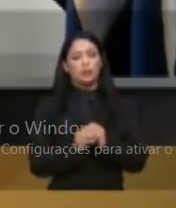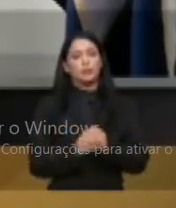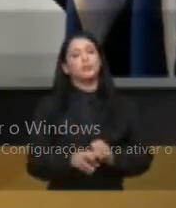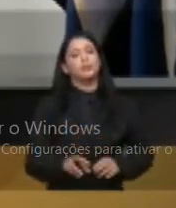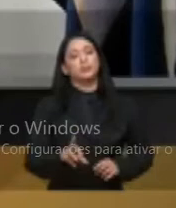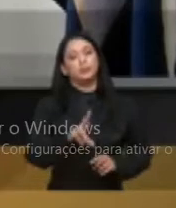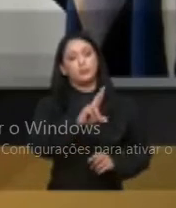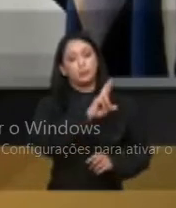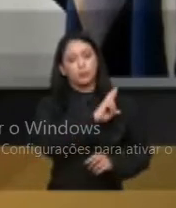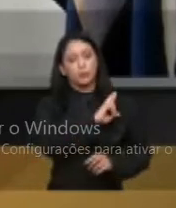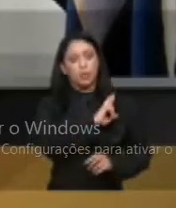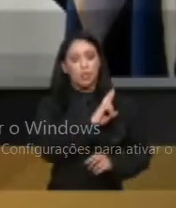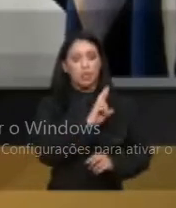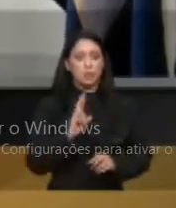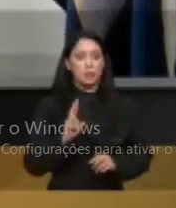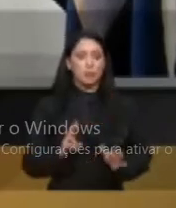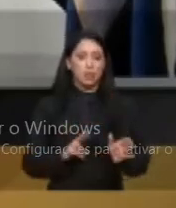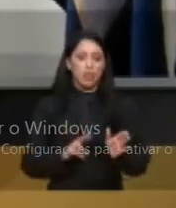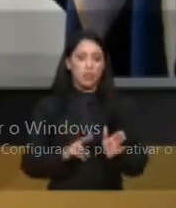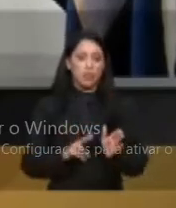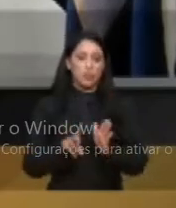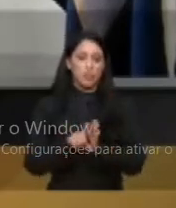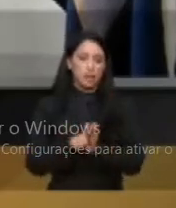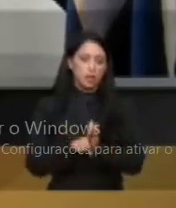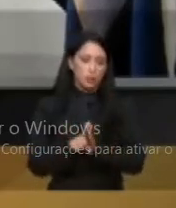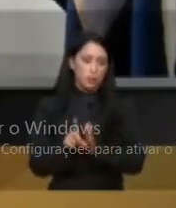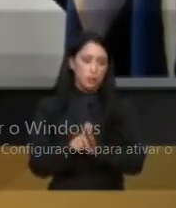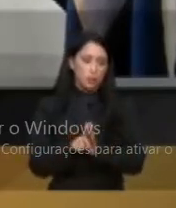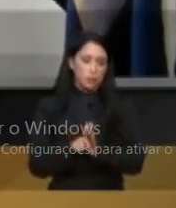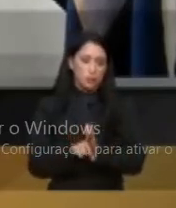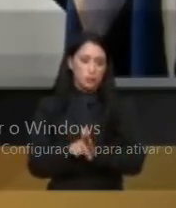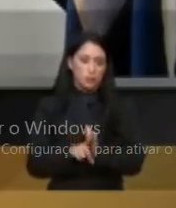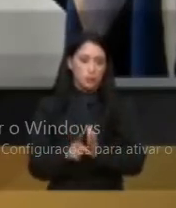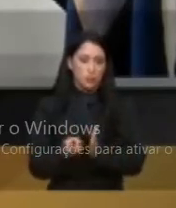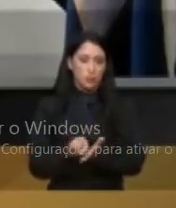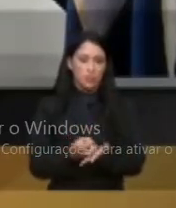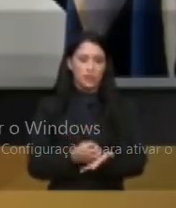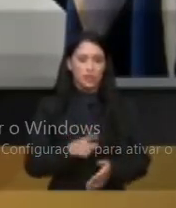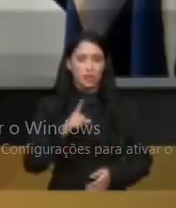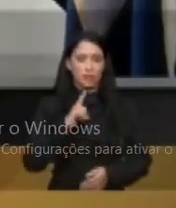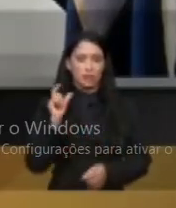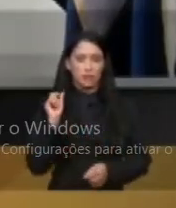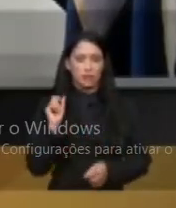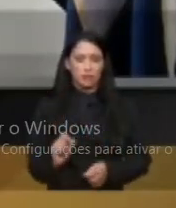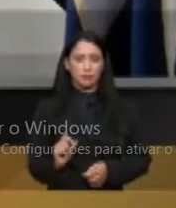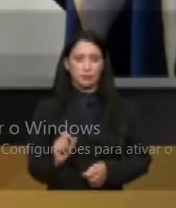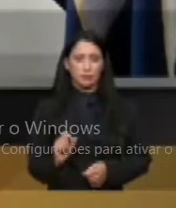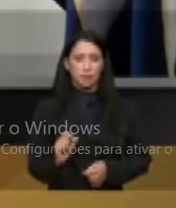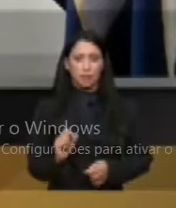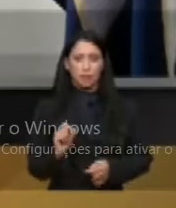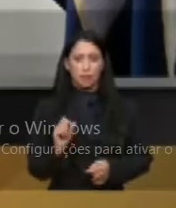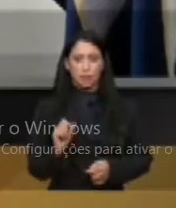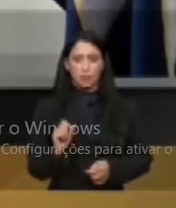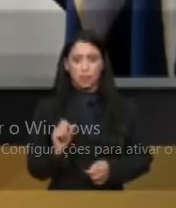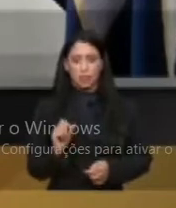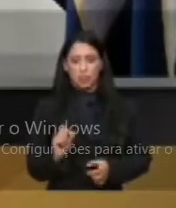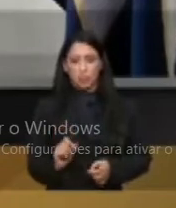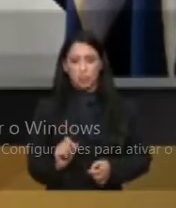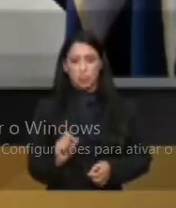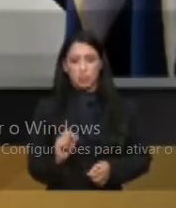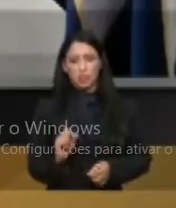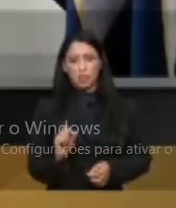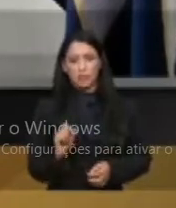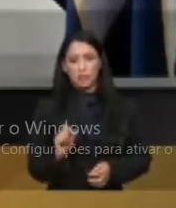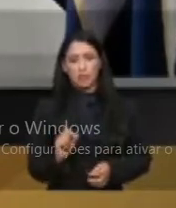complementar, a lei de responsabilidade fiscal e com o artigo 16C da lei eleitoral.